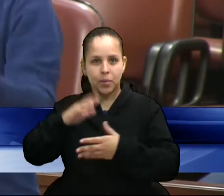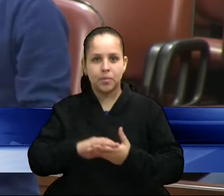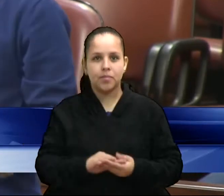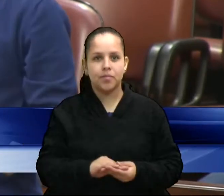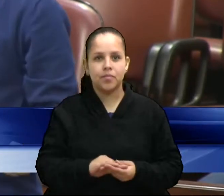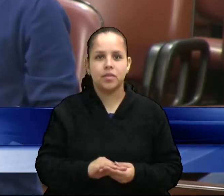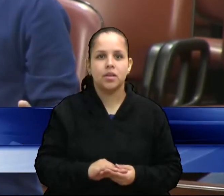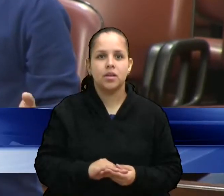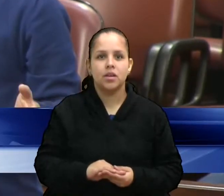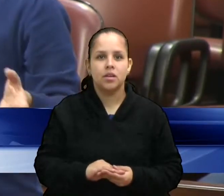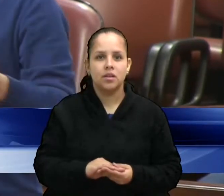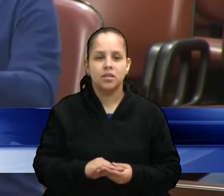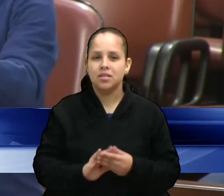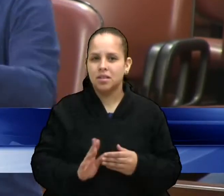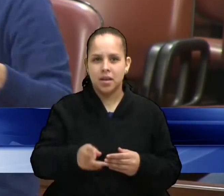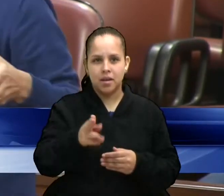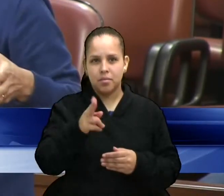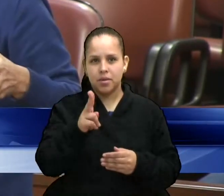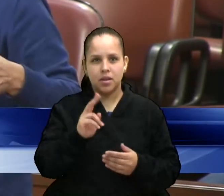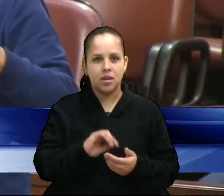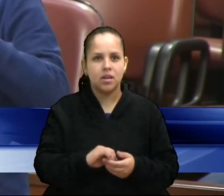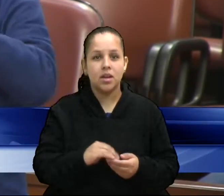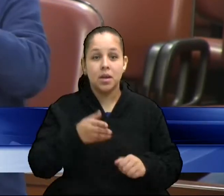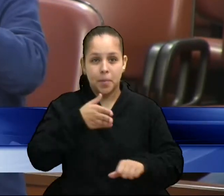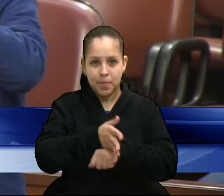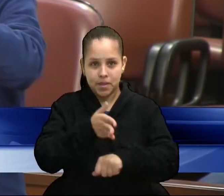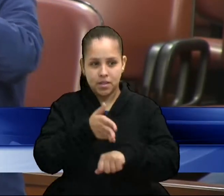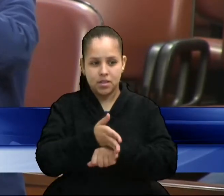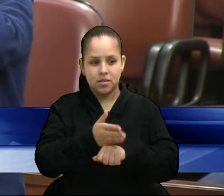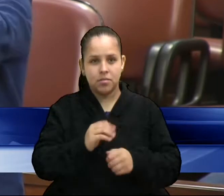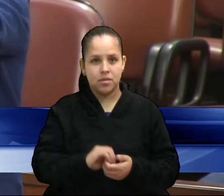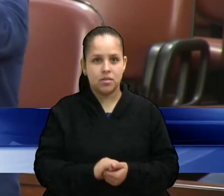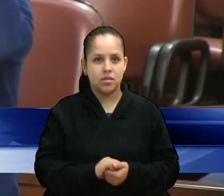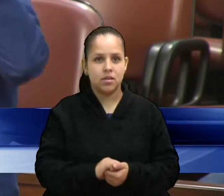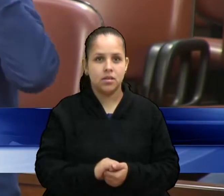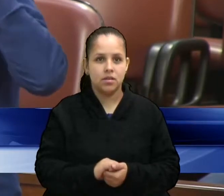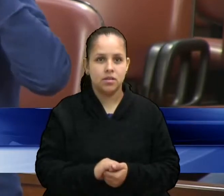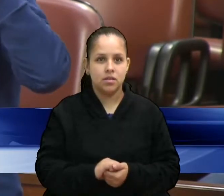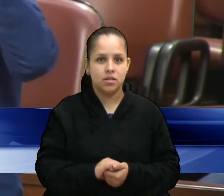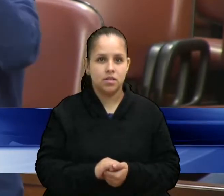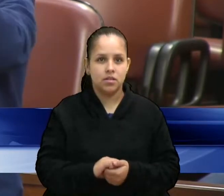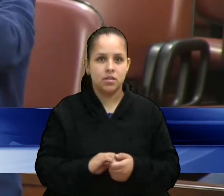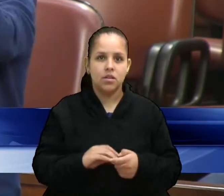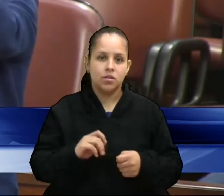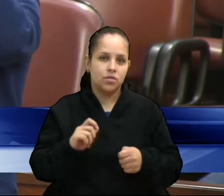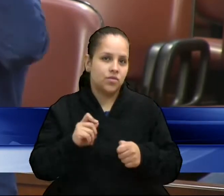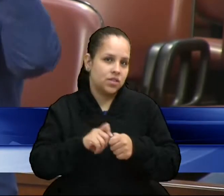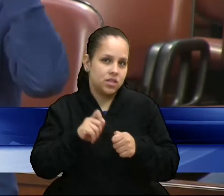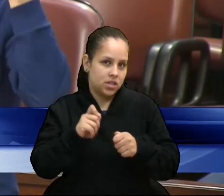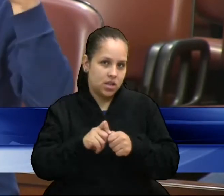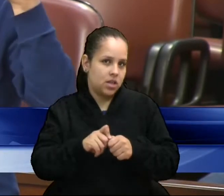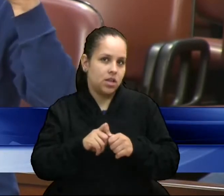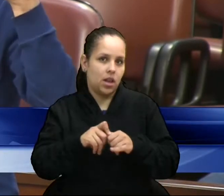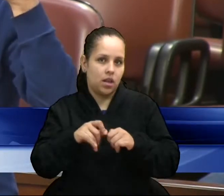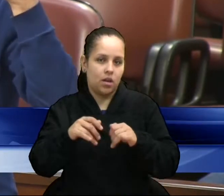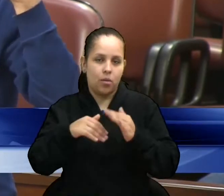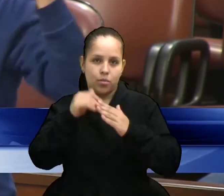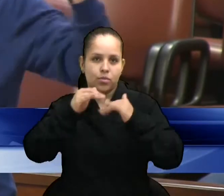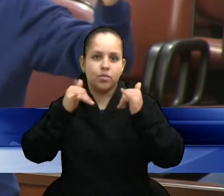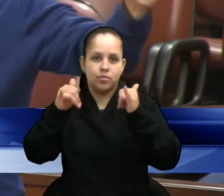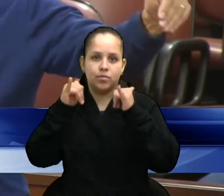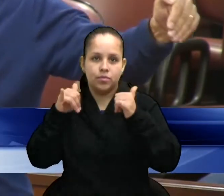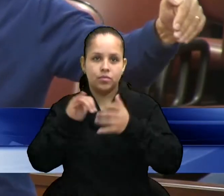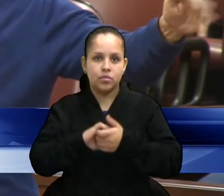São Paulo, e a gente participa, evidentemente que eu sou fabricante, mas ouvindo